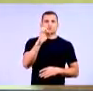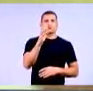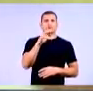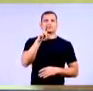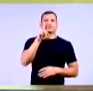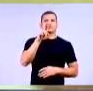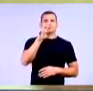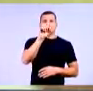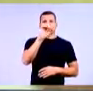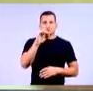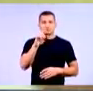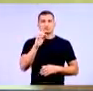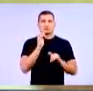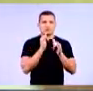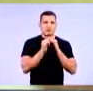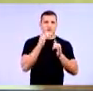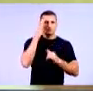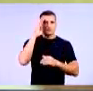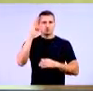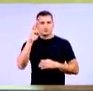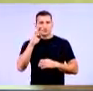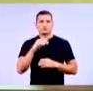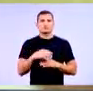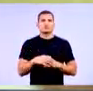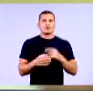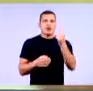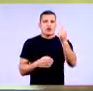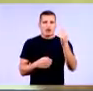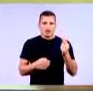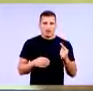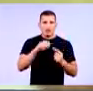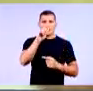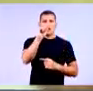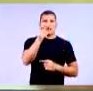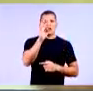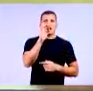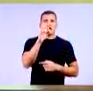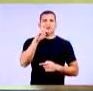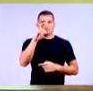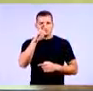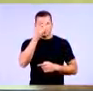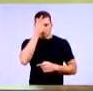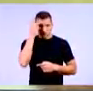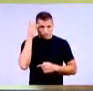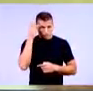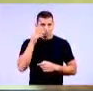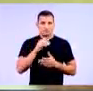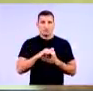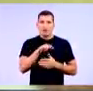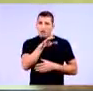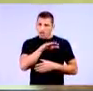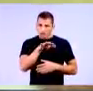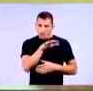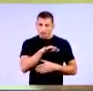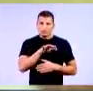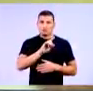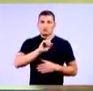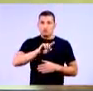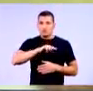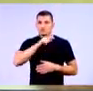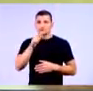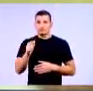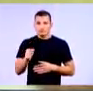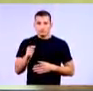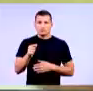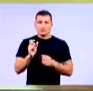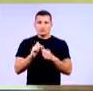informações principais, os atores, né? São eles que vão dar origem a esse diagrama